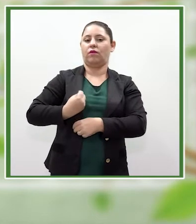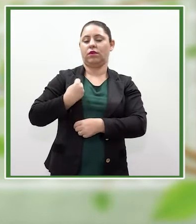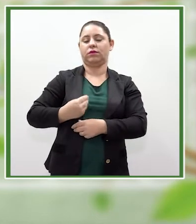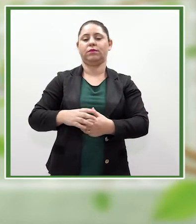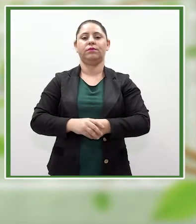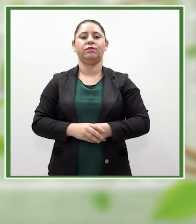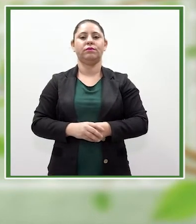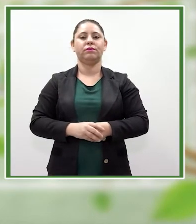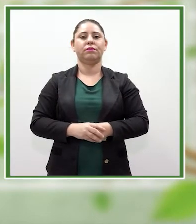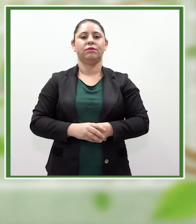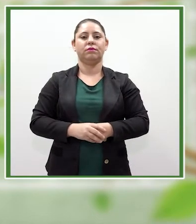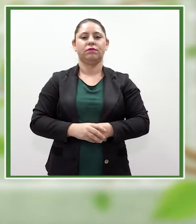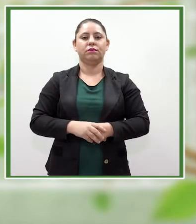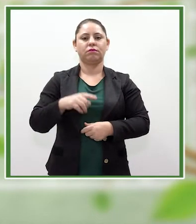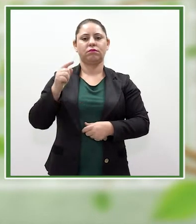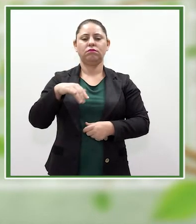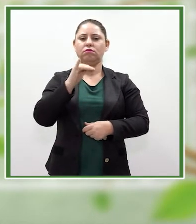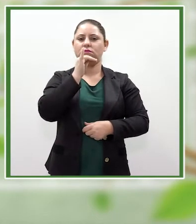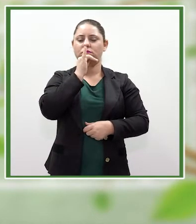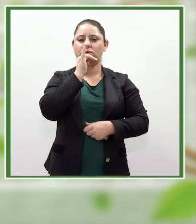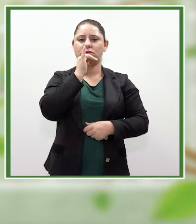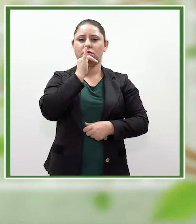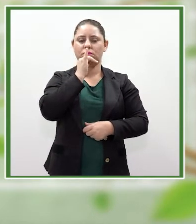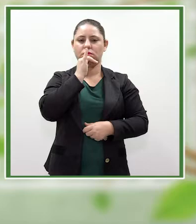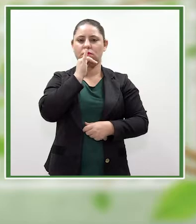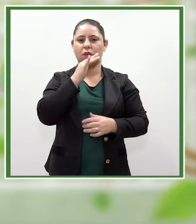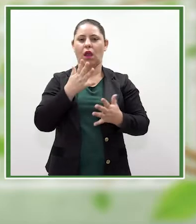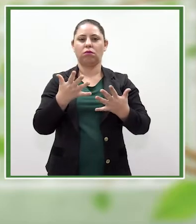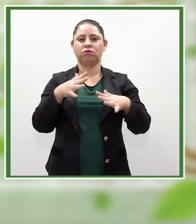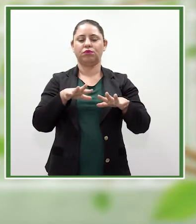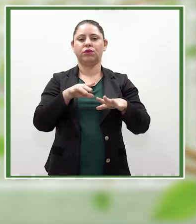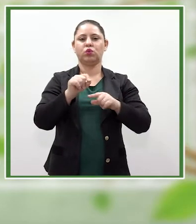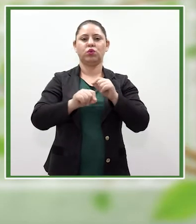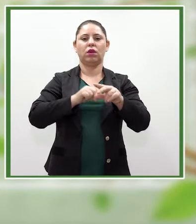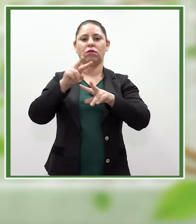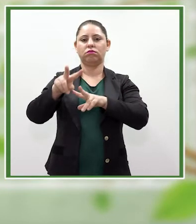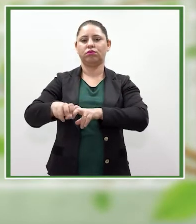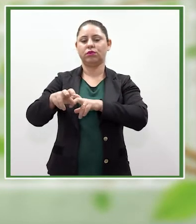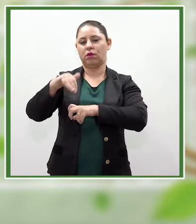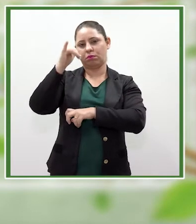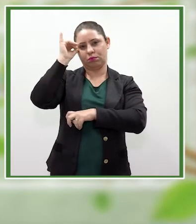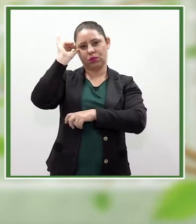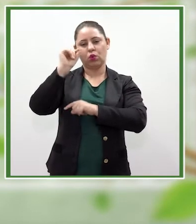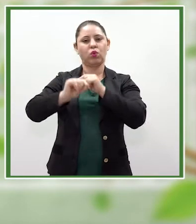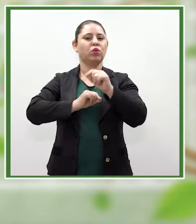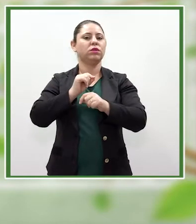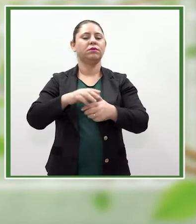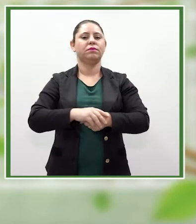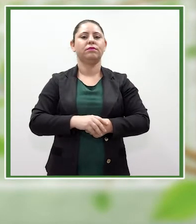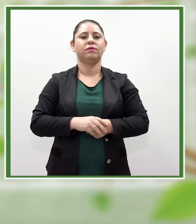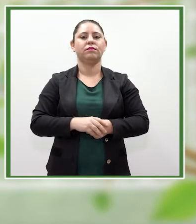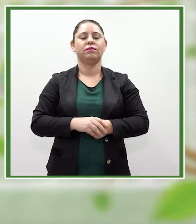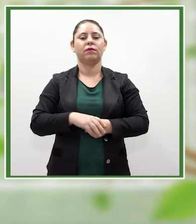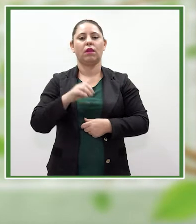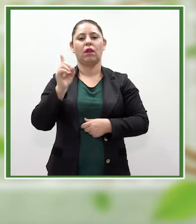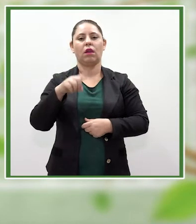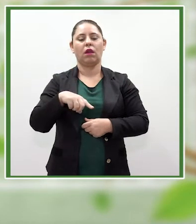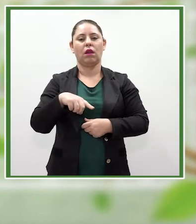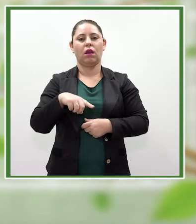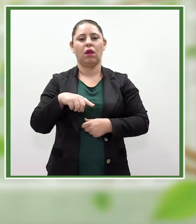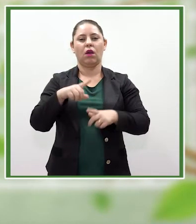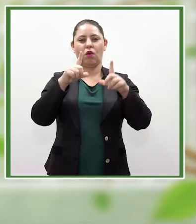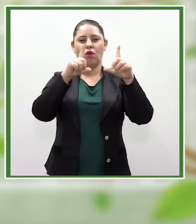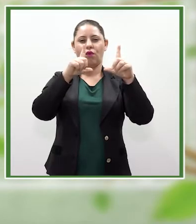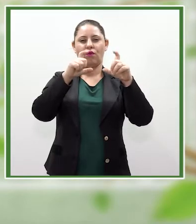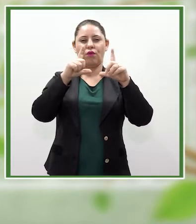mesmo solo, o que que uma tecnologia mais avançada pode fazer. Então vejam do lado esquerdo um sistema de